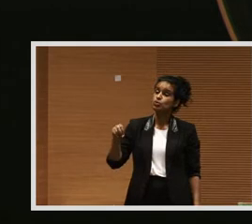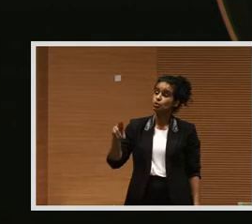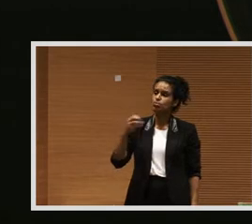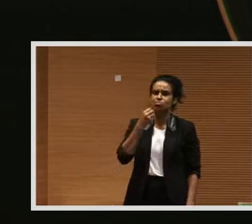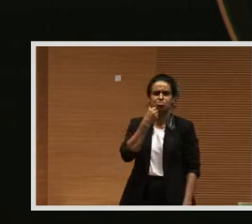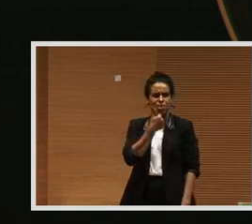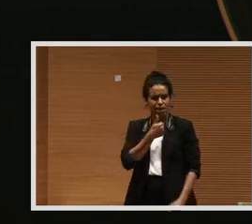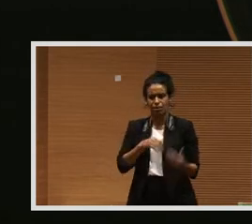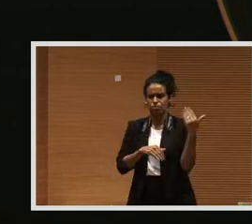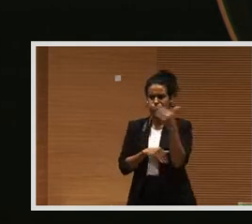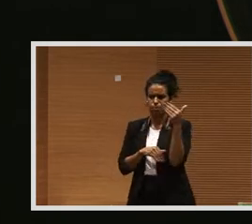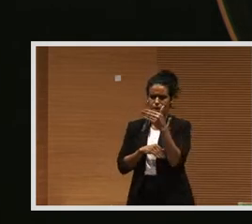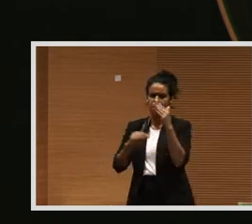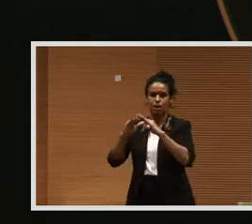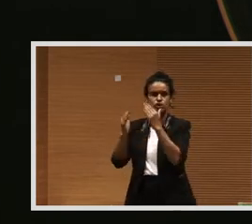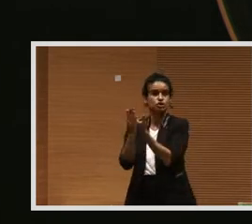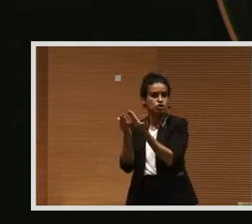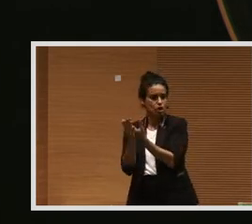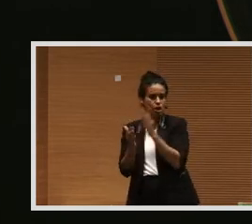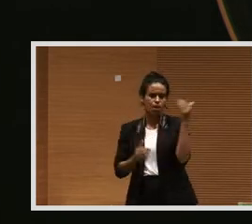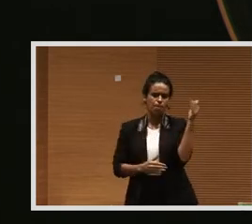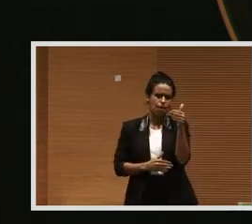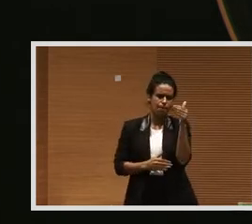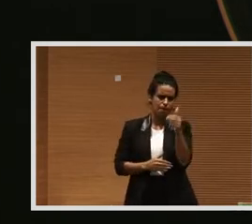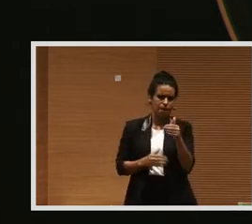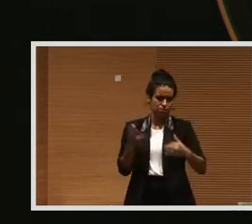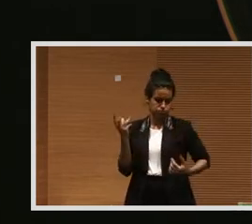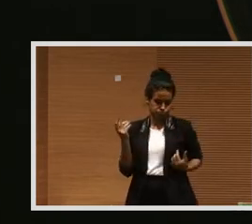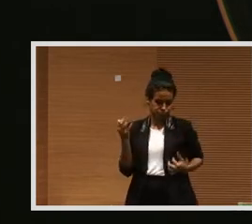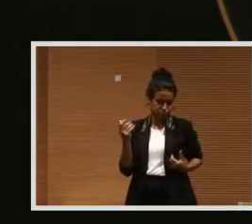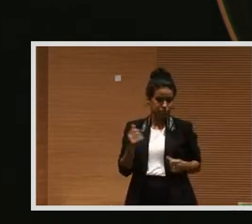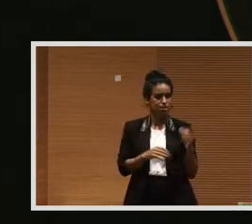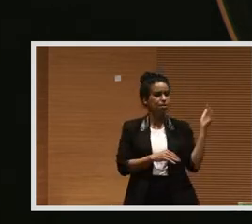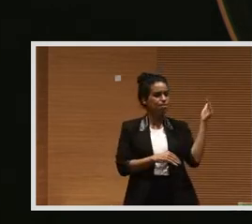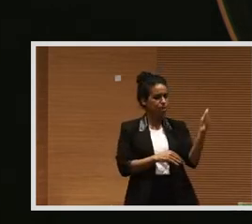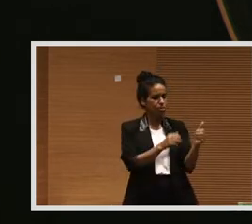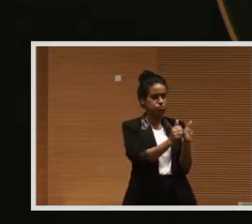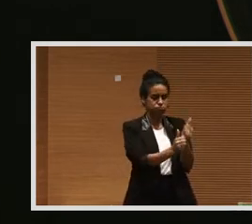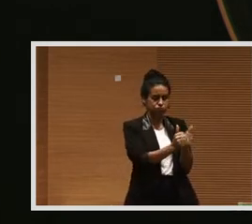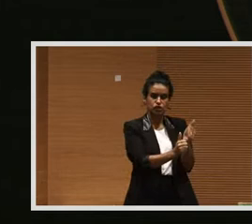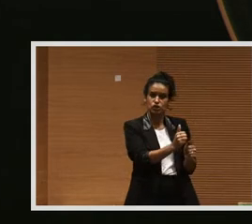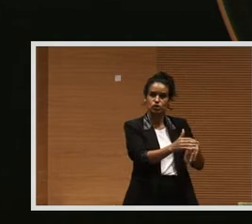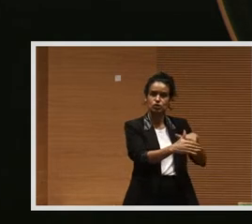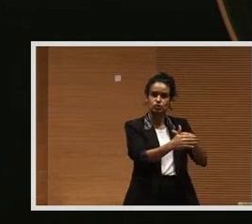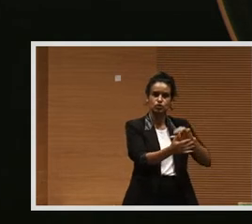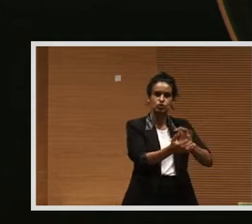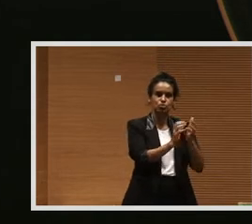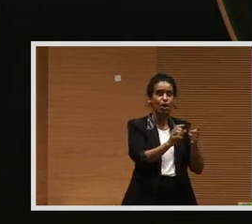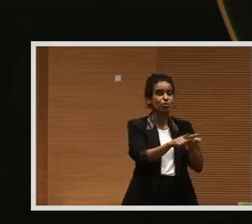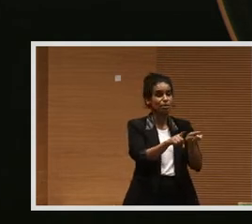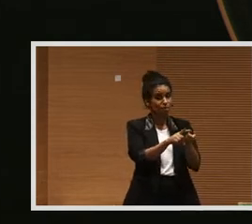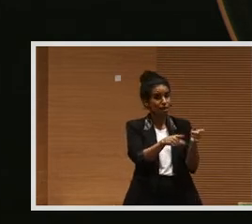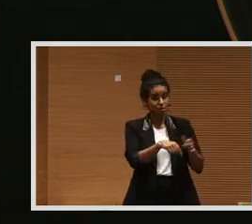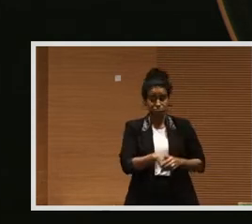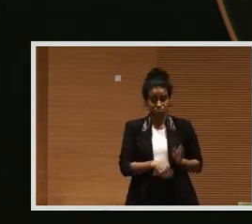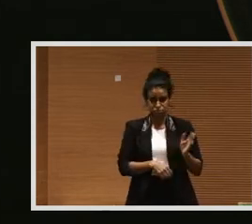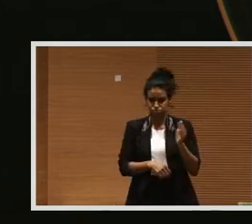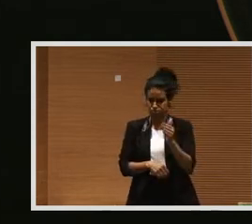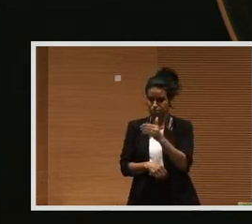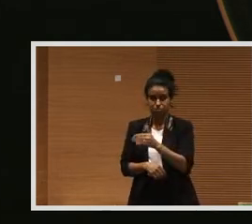na escola de futebol, na escola de guitarra, achando a escola um saco, mas estudando. E eles queriam saber se estava correto.